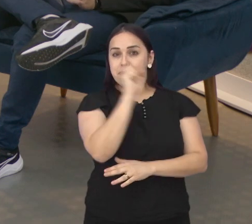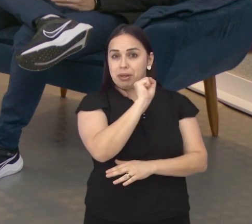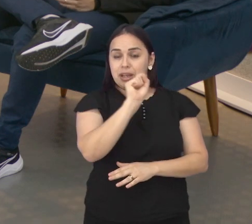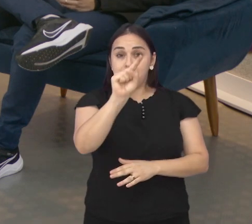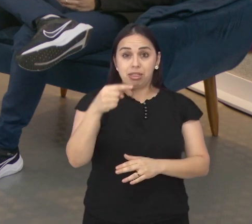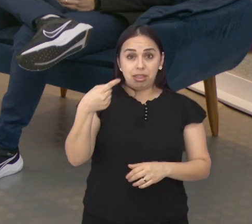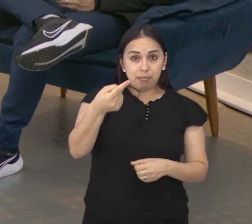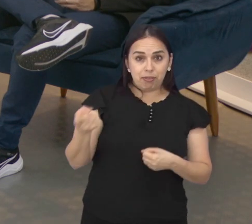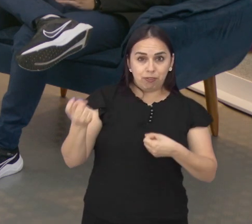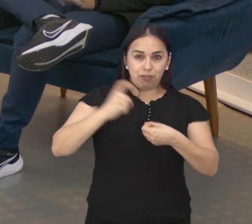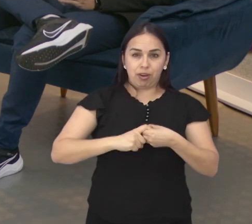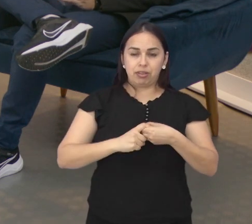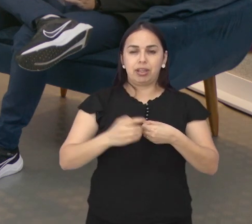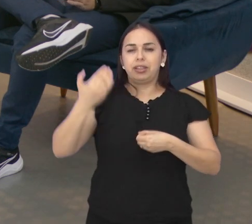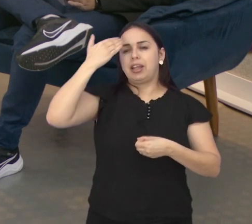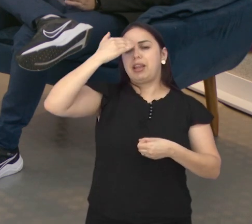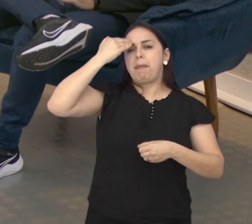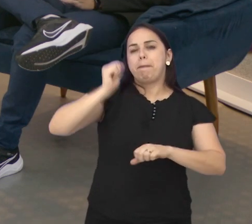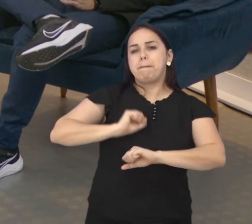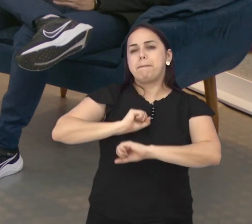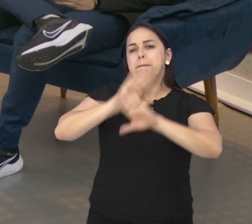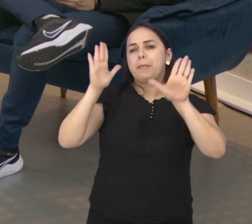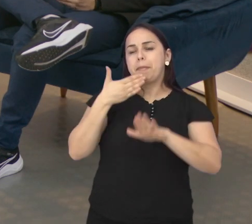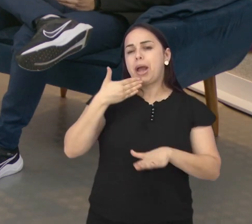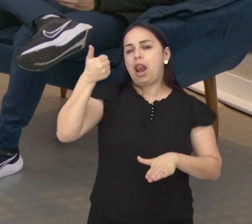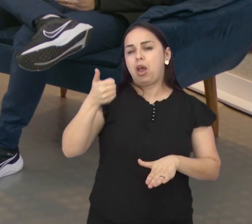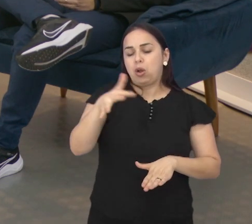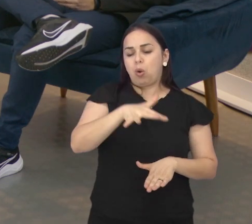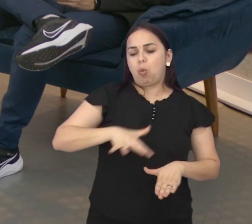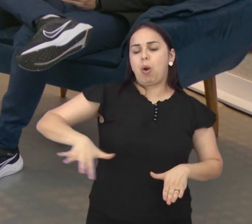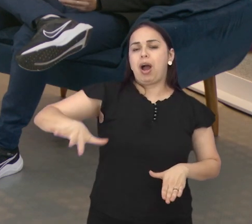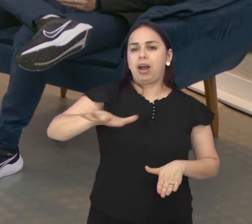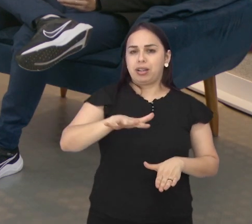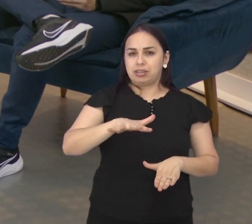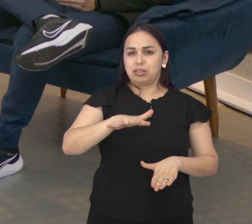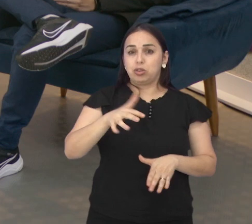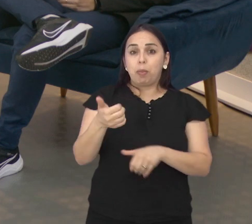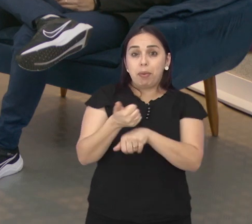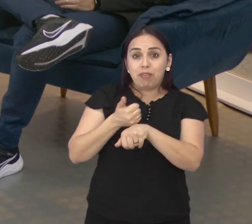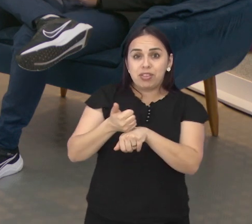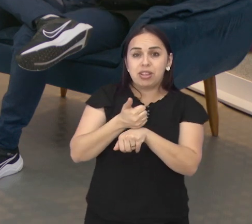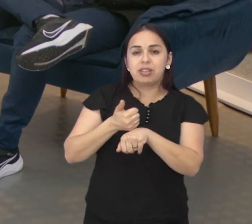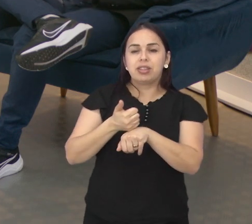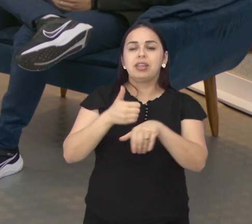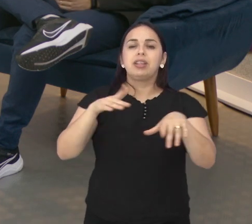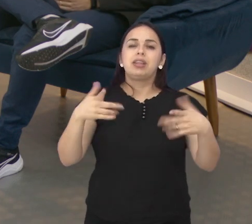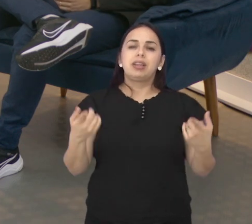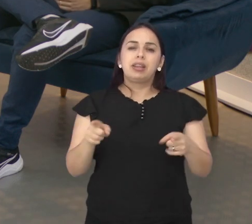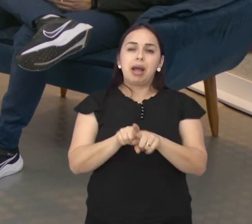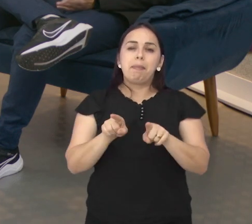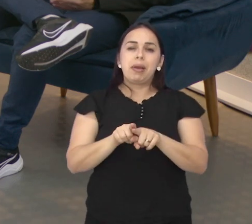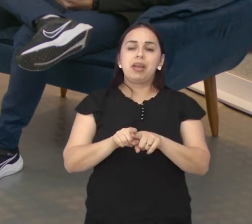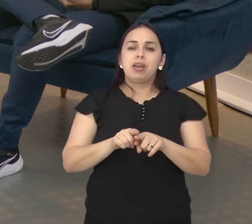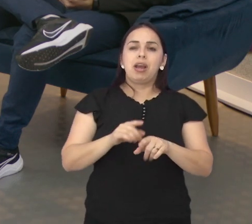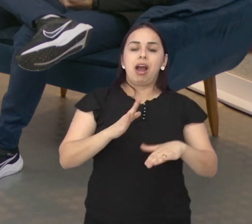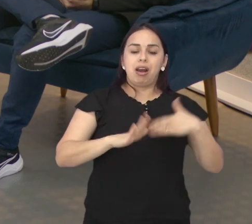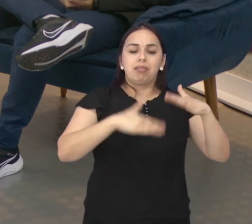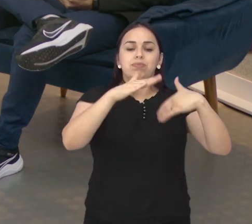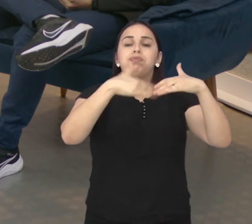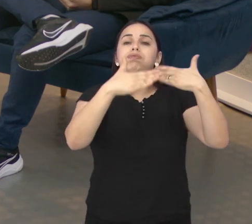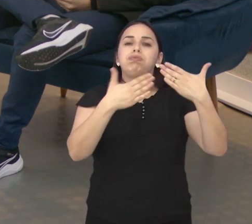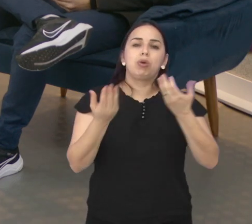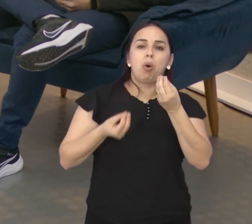vai para um breve intervalo. No próximo bloco a gente vai entender um pouquinho mais sobre o campo de atuação desses profissionais e quais são